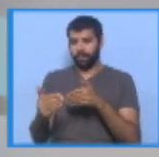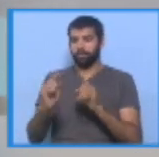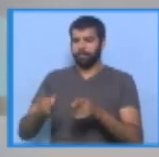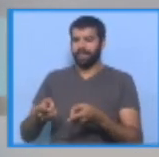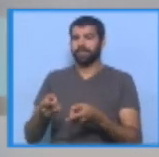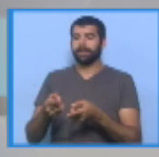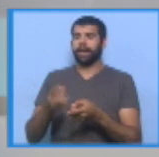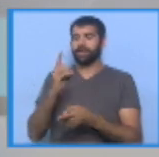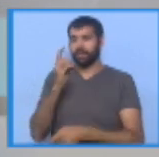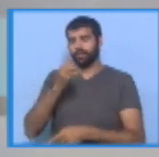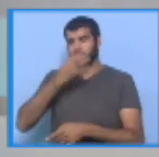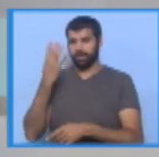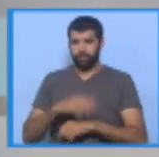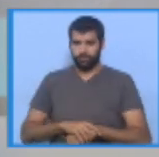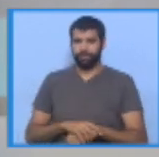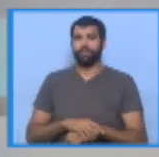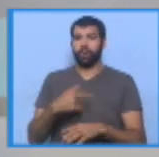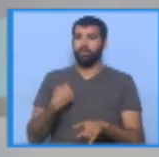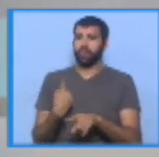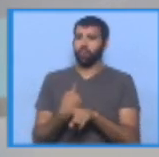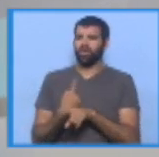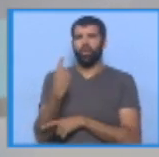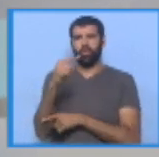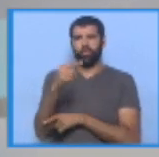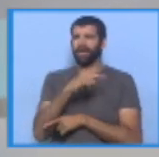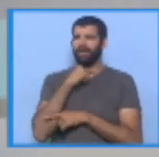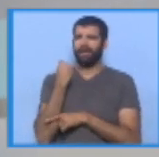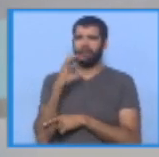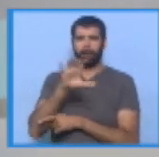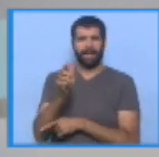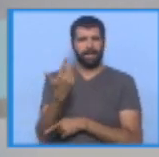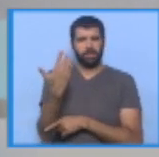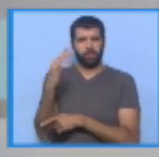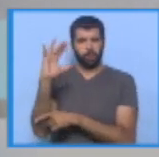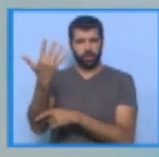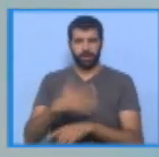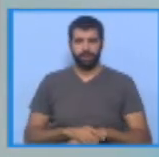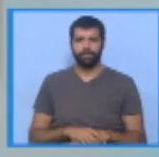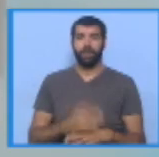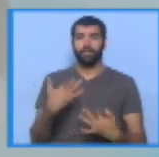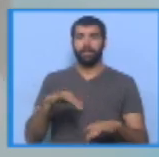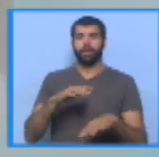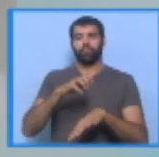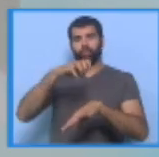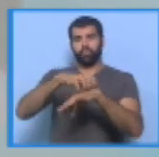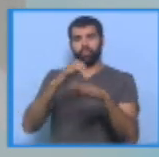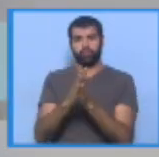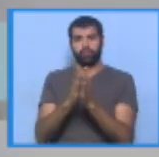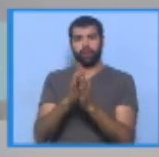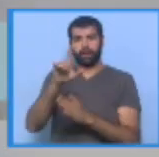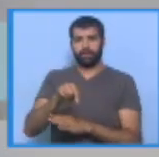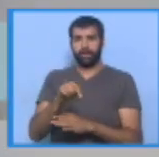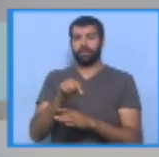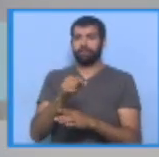começa a ser às 6 da manhã, que é uma coisa, se não única, quase rara no país. Mas com o santuário e